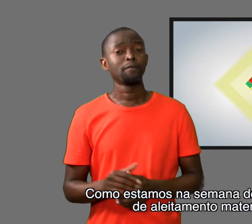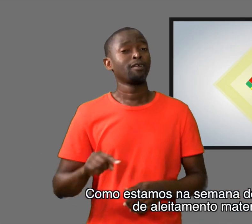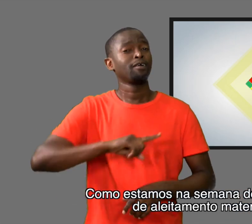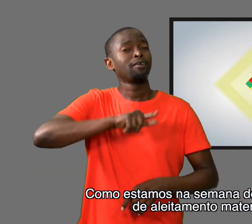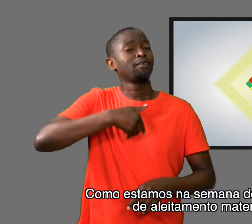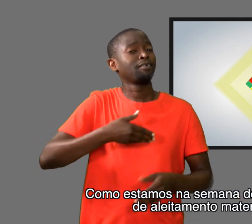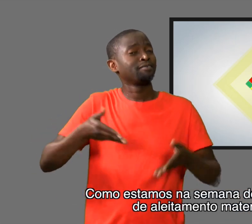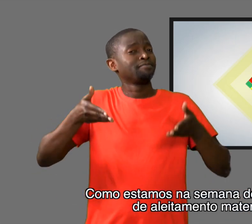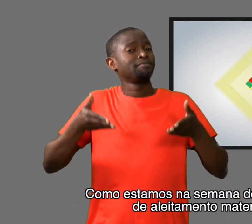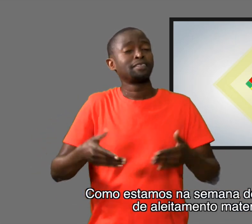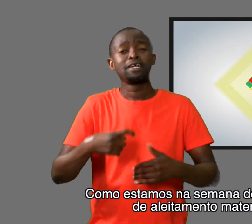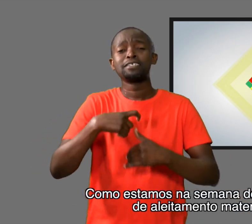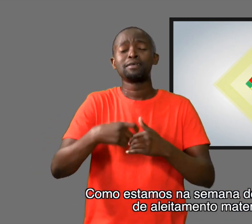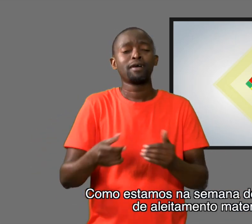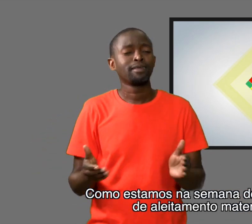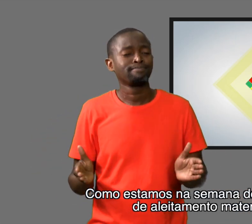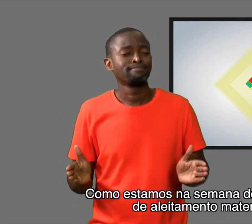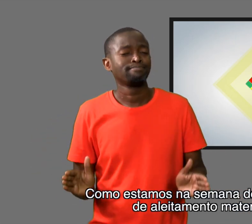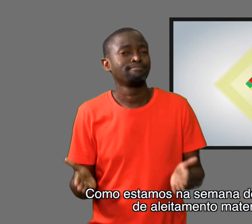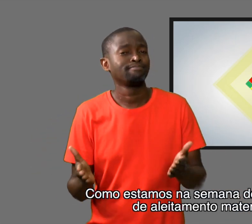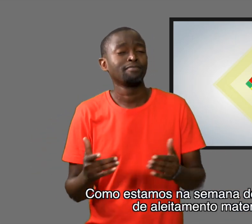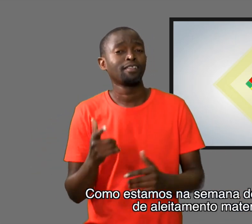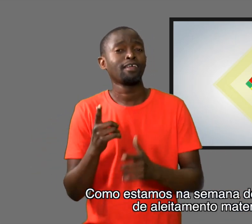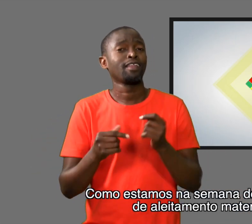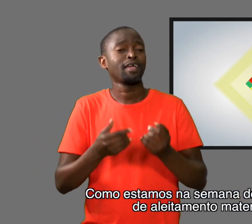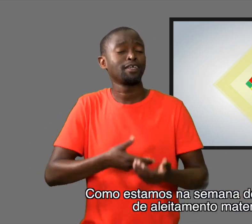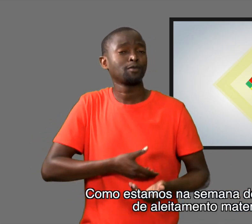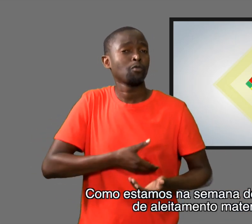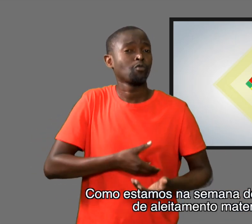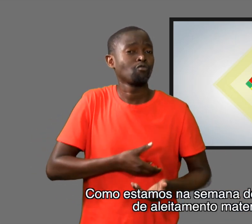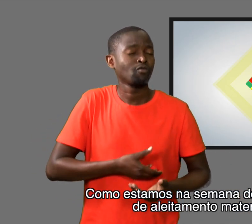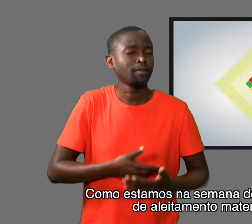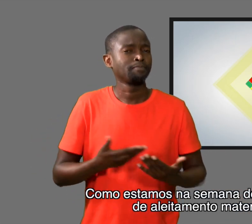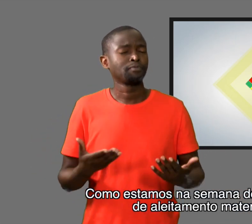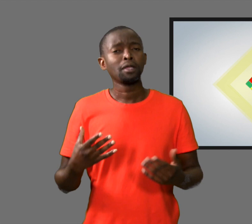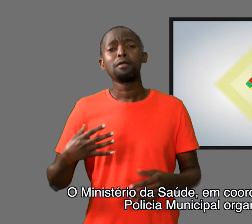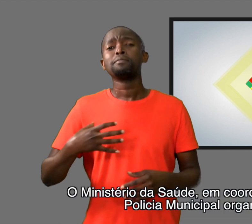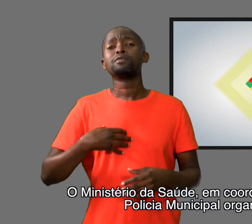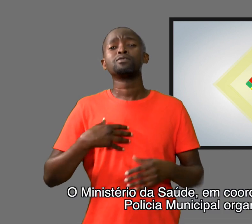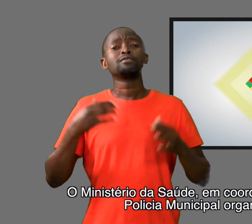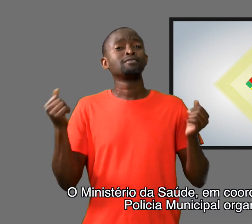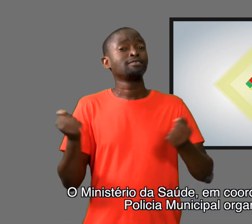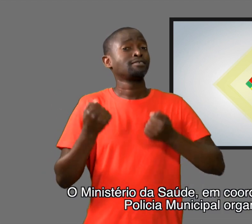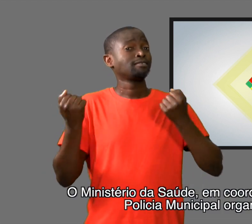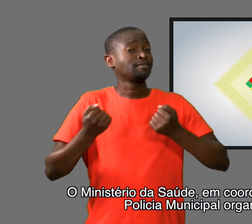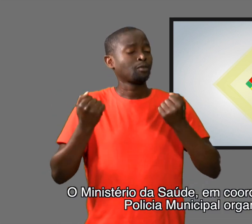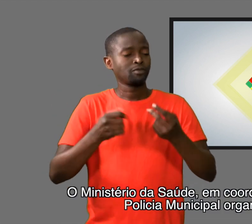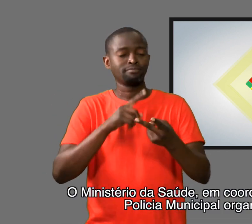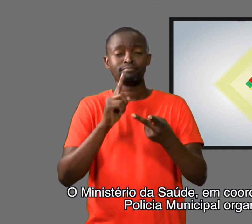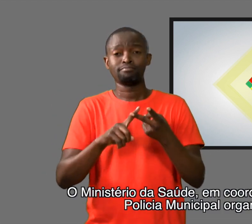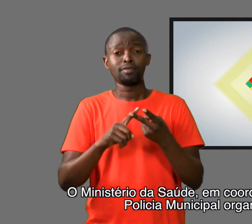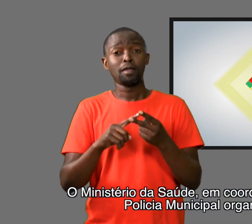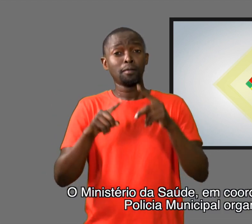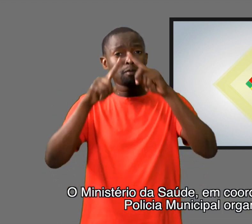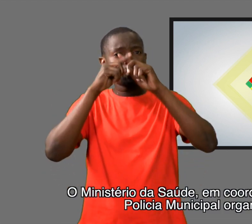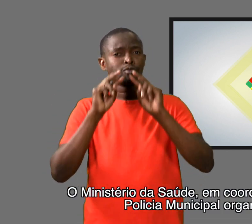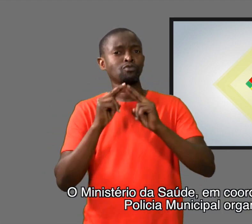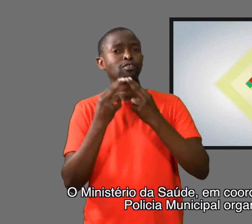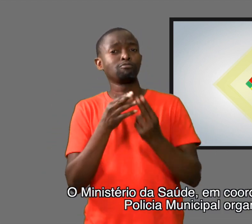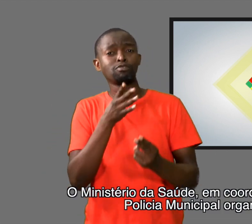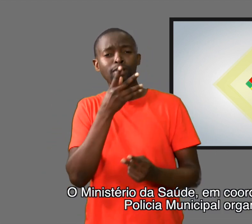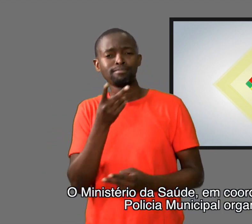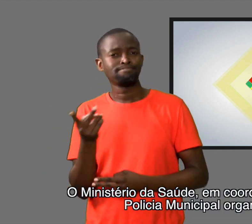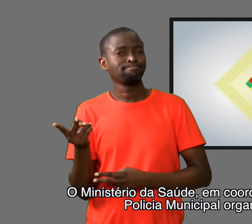Como estamos na semana de promoção de aleitamento materno, o Ministério da Saúde, em coordenação com a